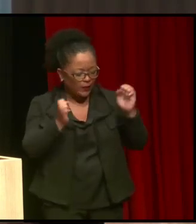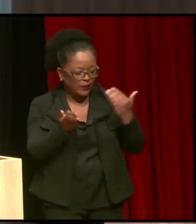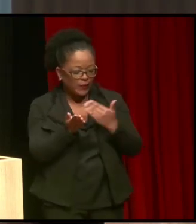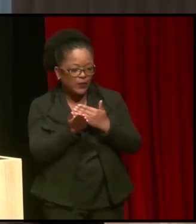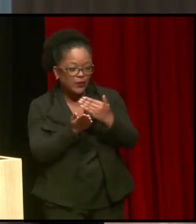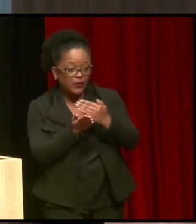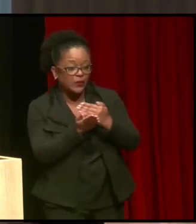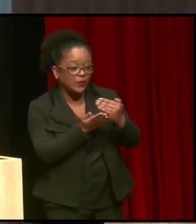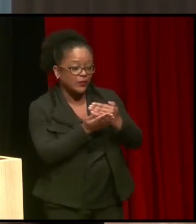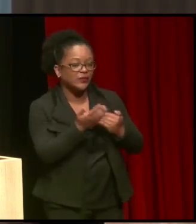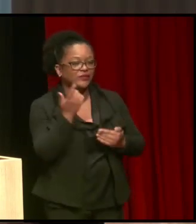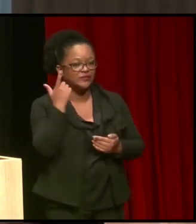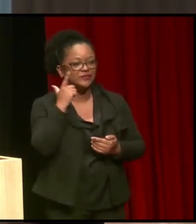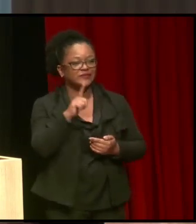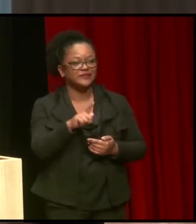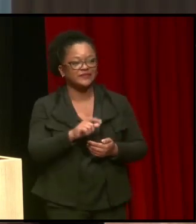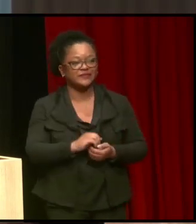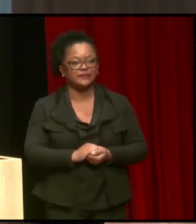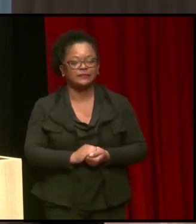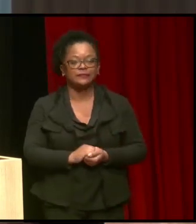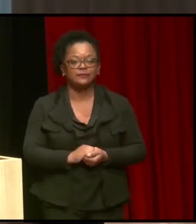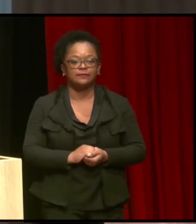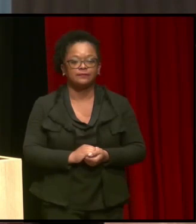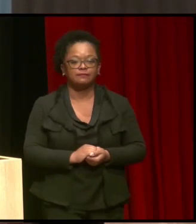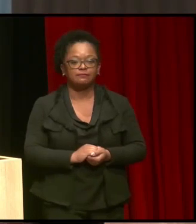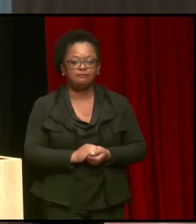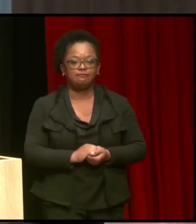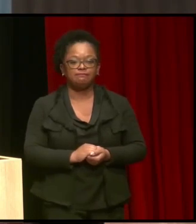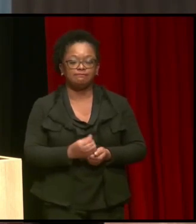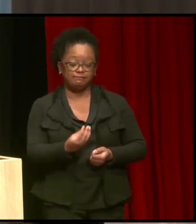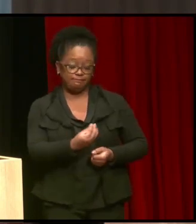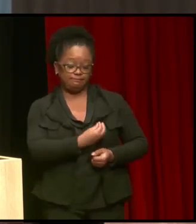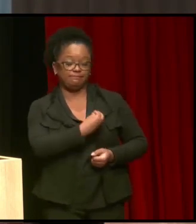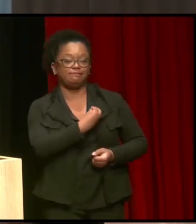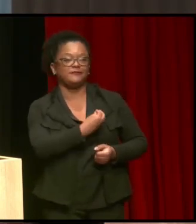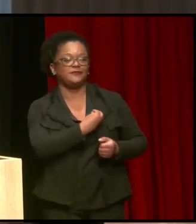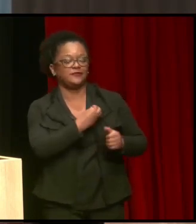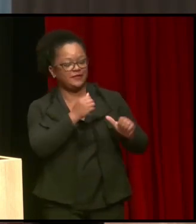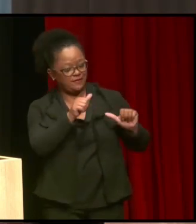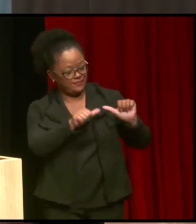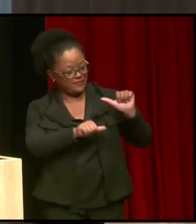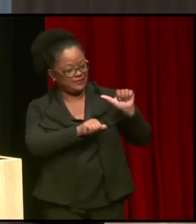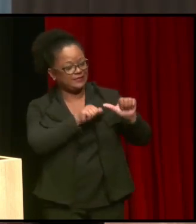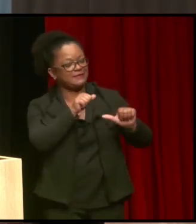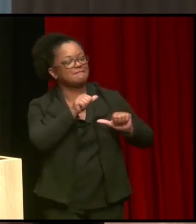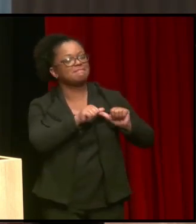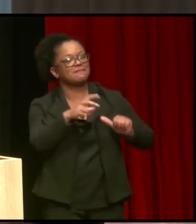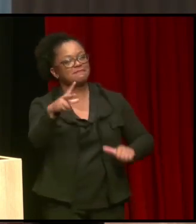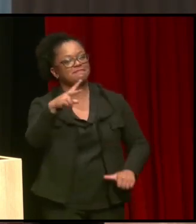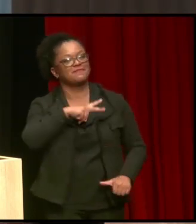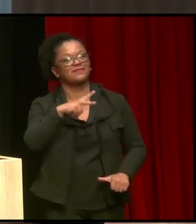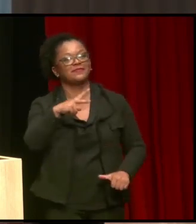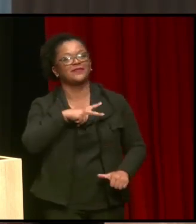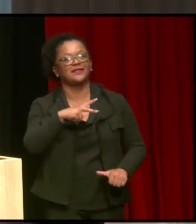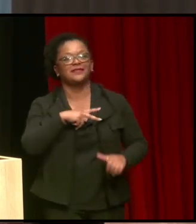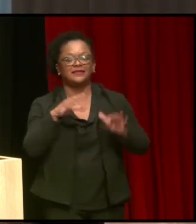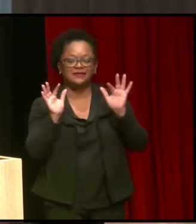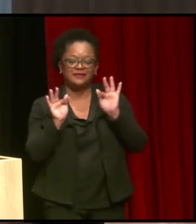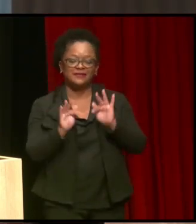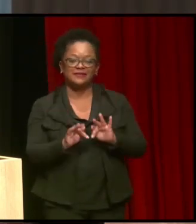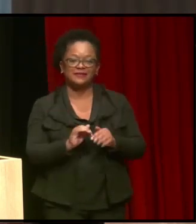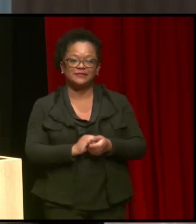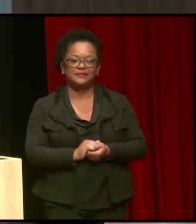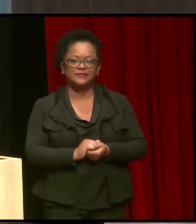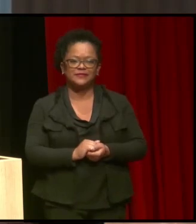a ser feito. E aí o que acontece? Transformação pessoal e cultural. Lembra quando a gente falou